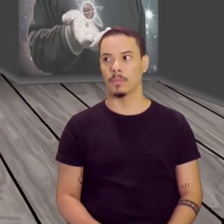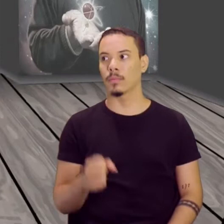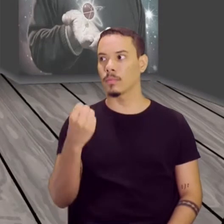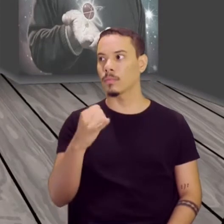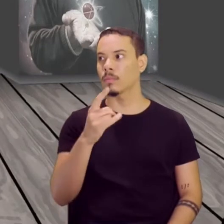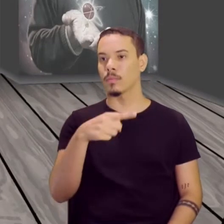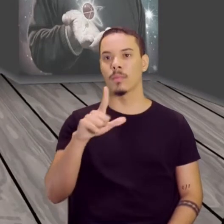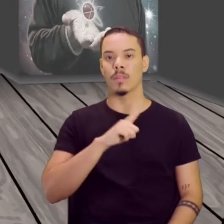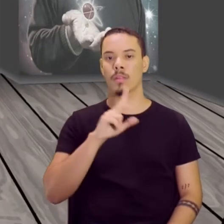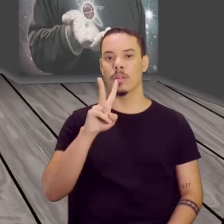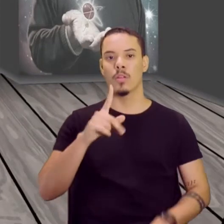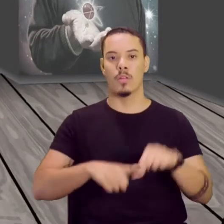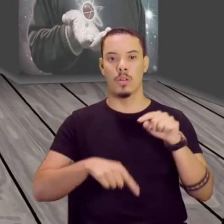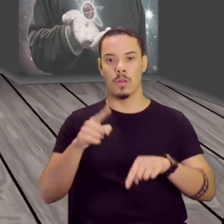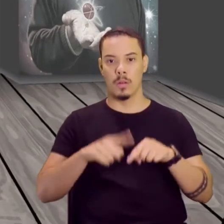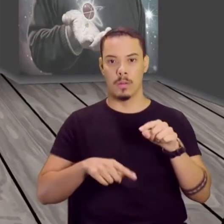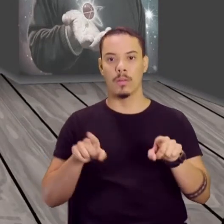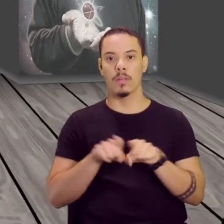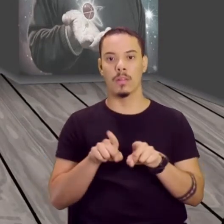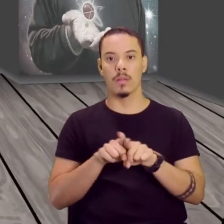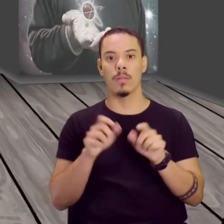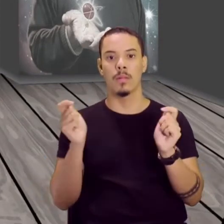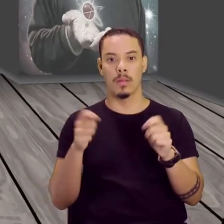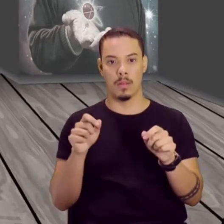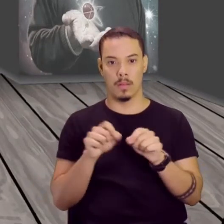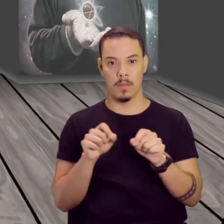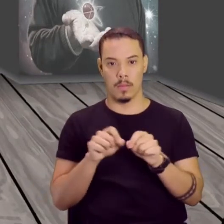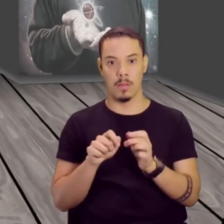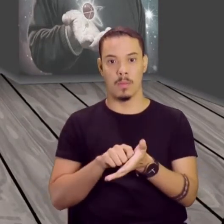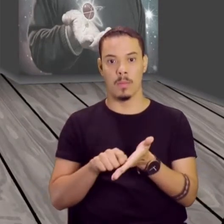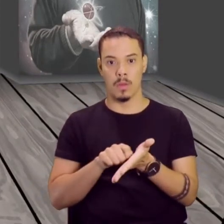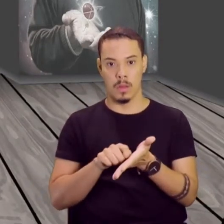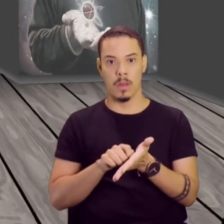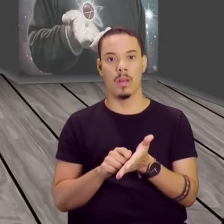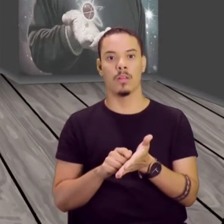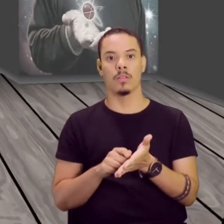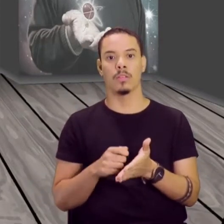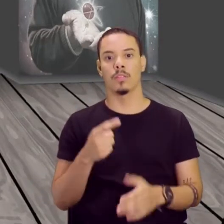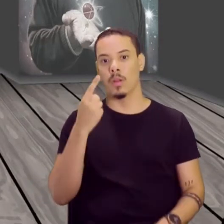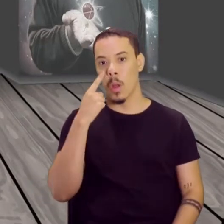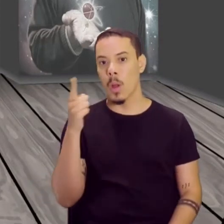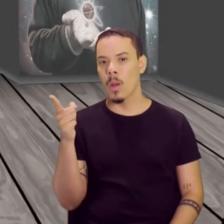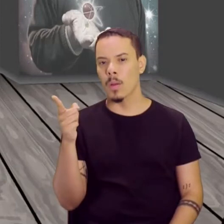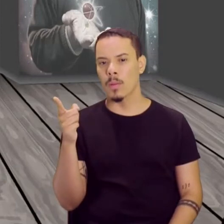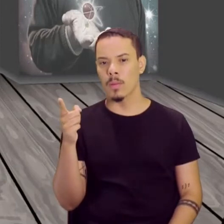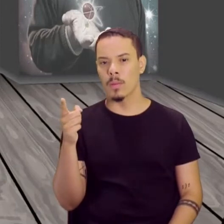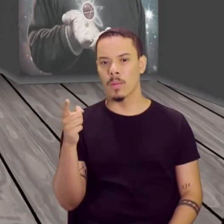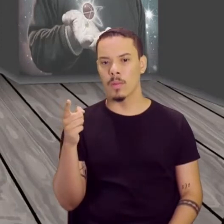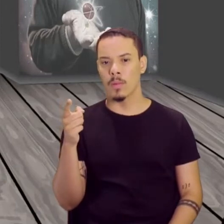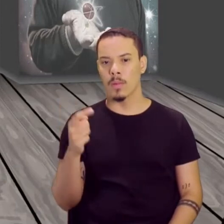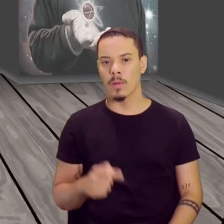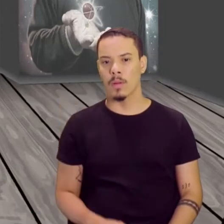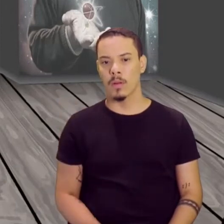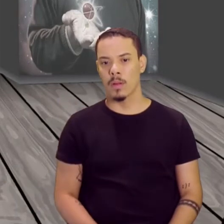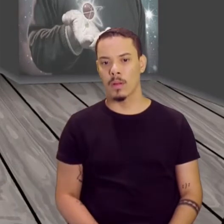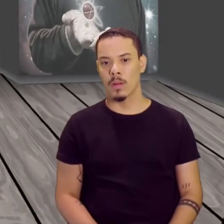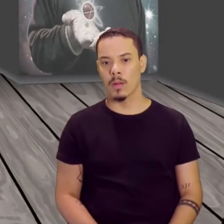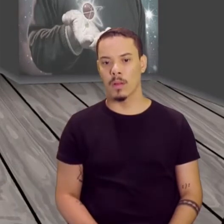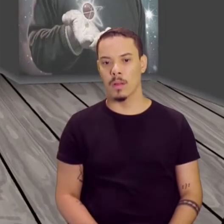dois objetos iguais. A borracha, então, né? E o livro, ó. A borracha tem dimensões menores, né? Olha lá.